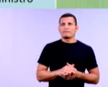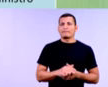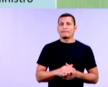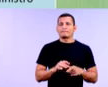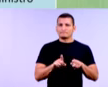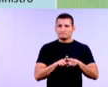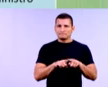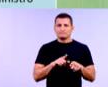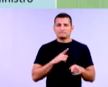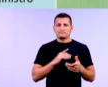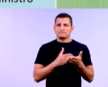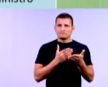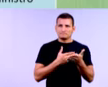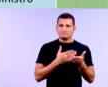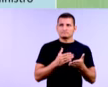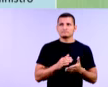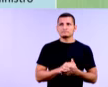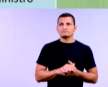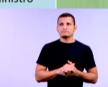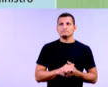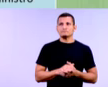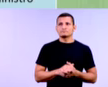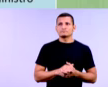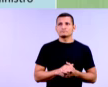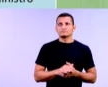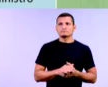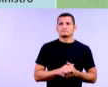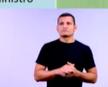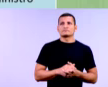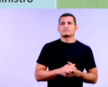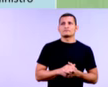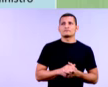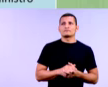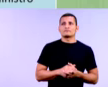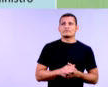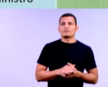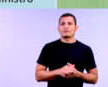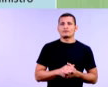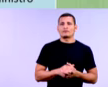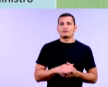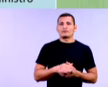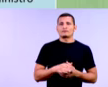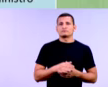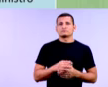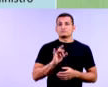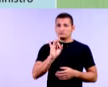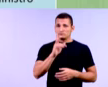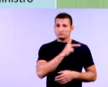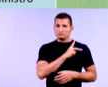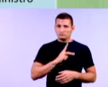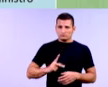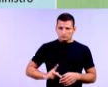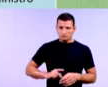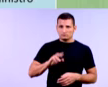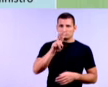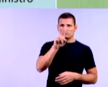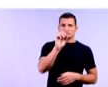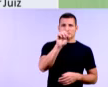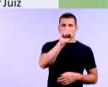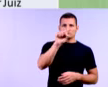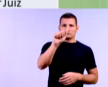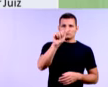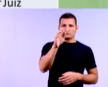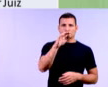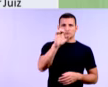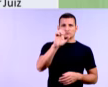no manual. As autoridades do Poder Legislativo também só os presidentes que são Vossa Excelência, o restante